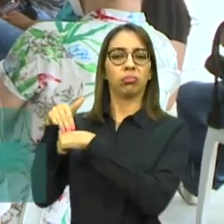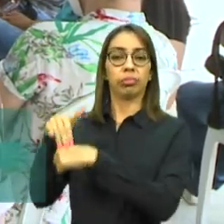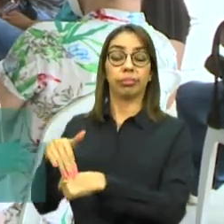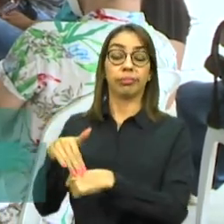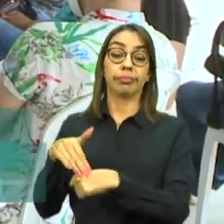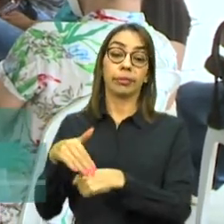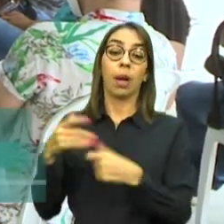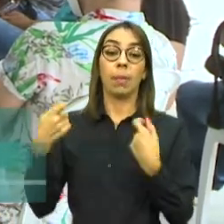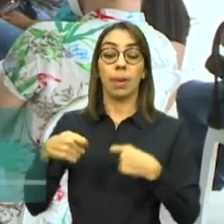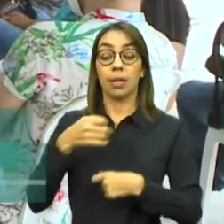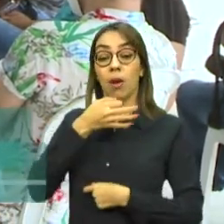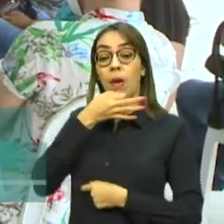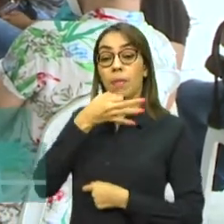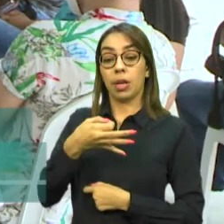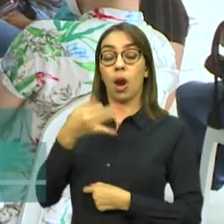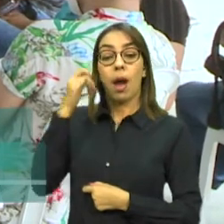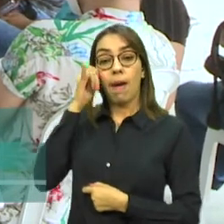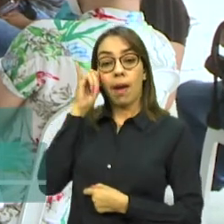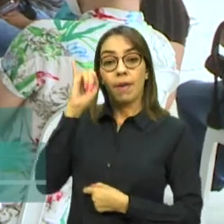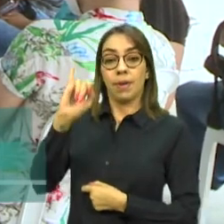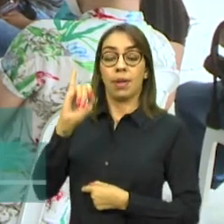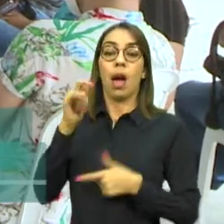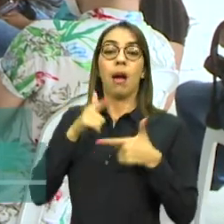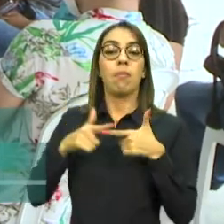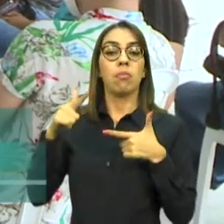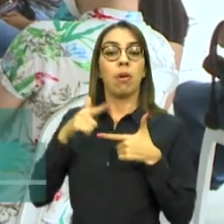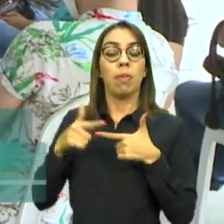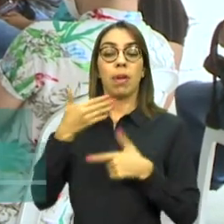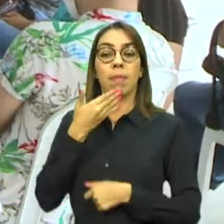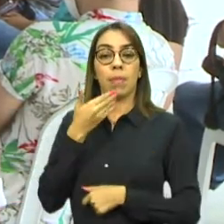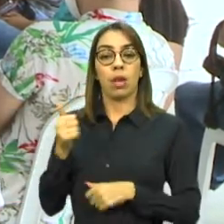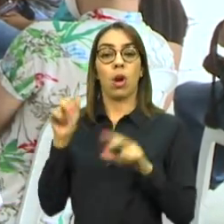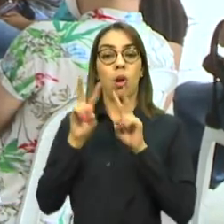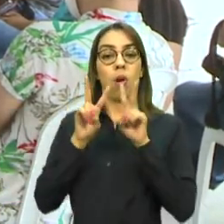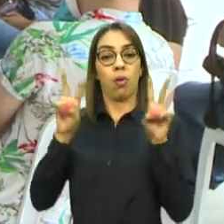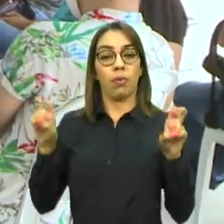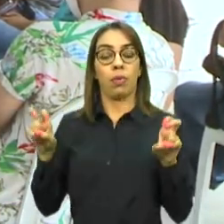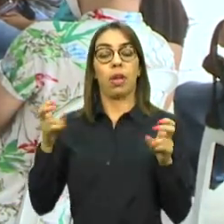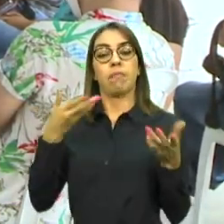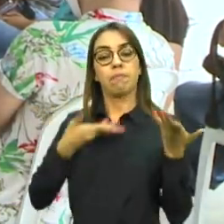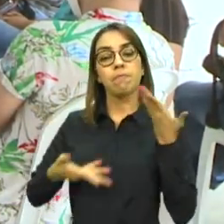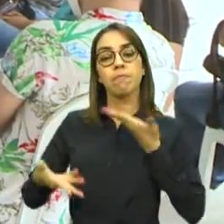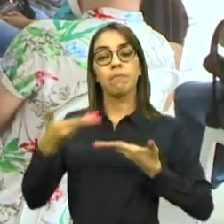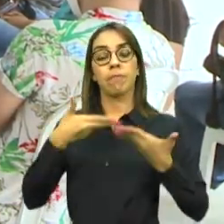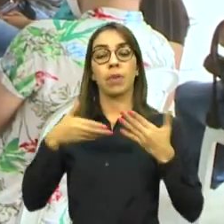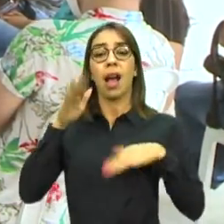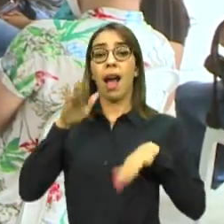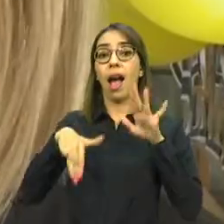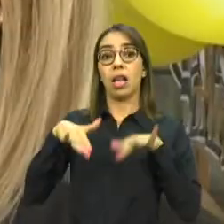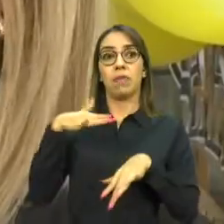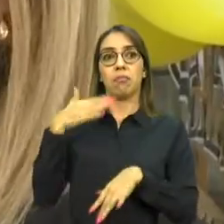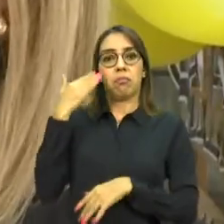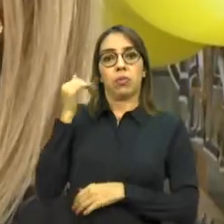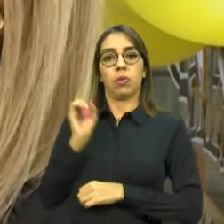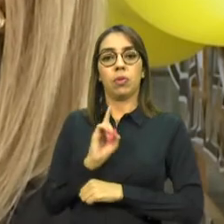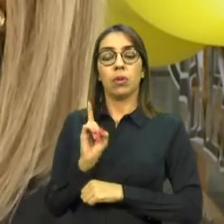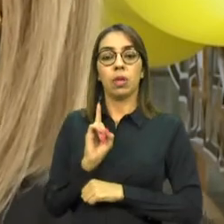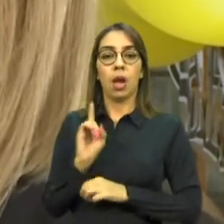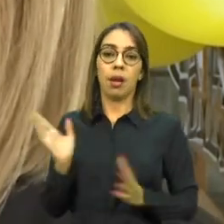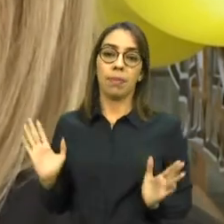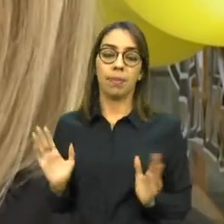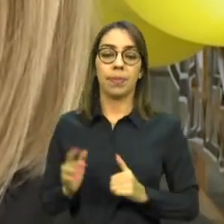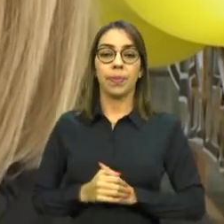para as outras pessoas é um assunto realmente que a gente talvez precise aí falar, porque às vezes a gente nem sabe como pode fazer, né? A